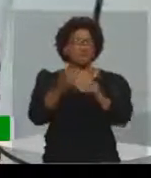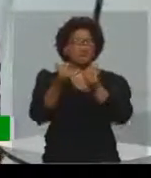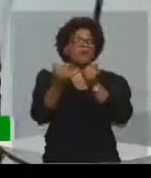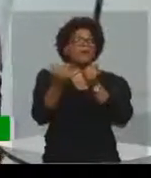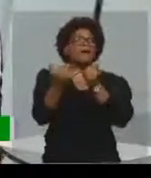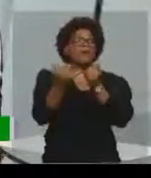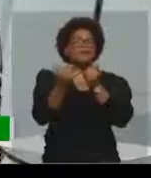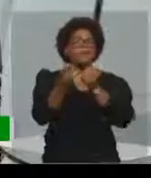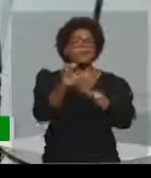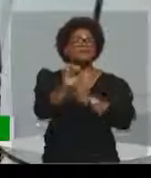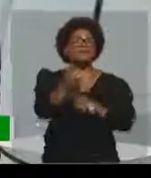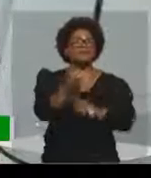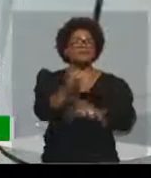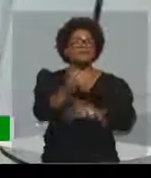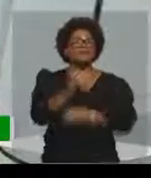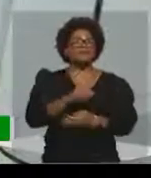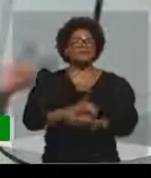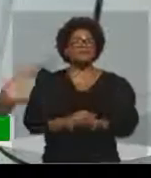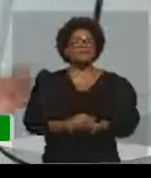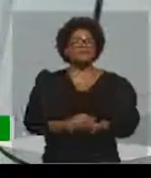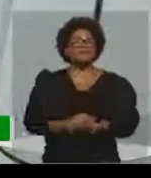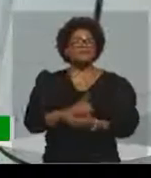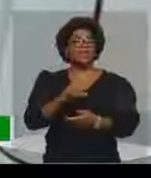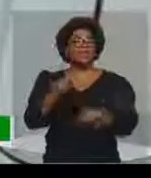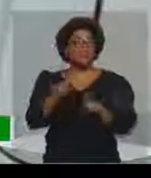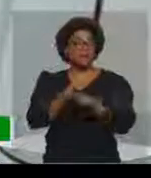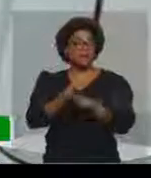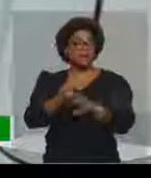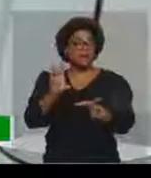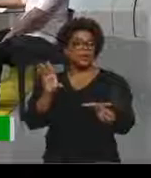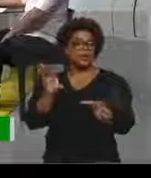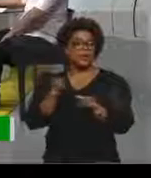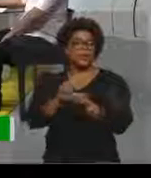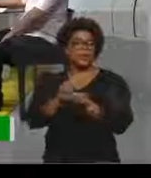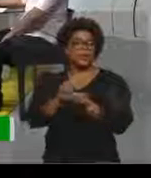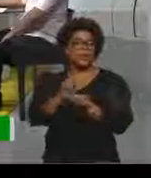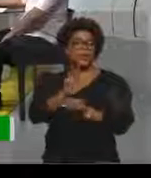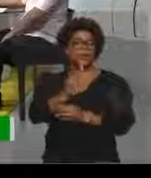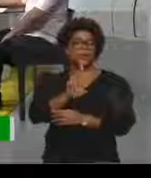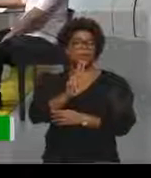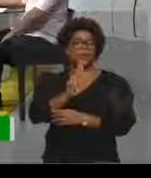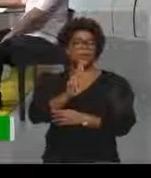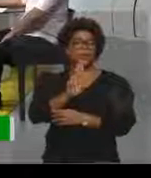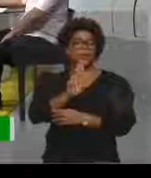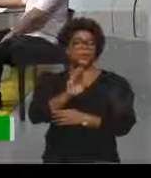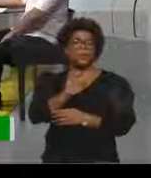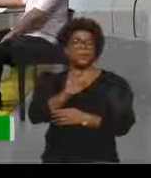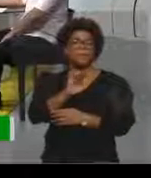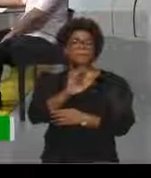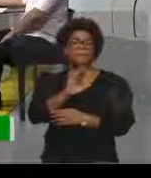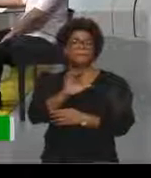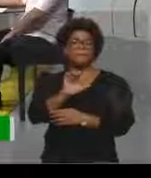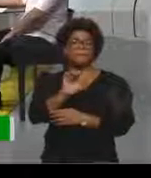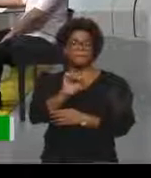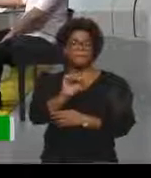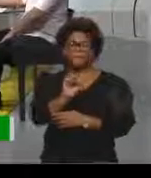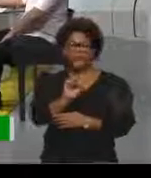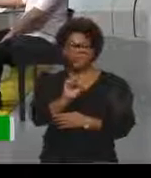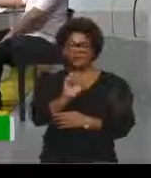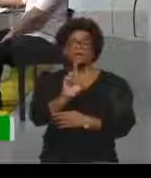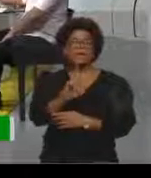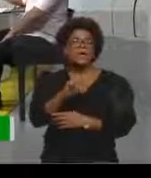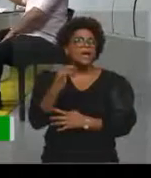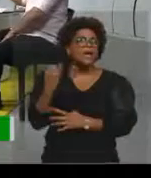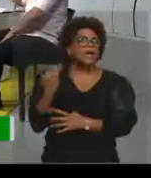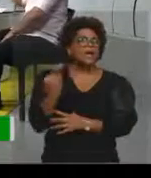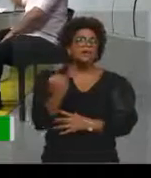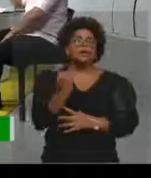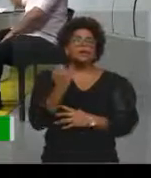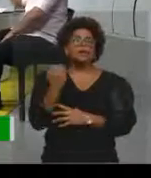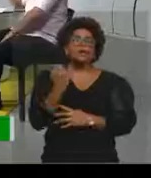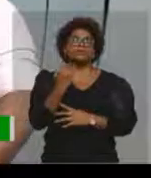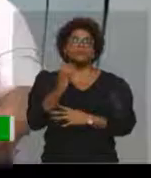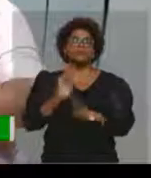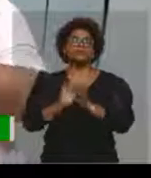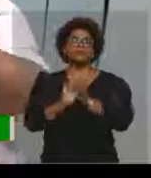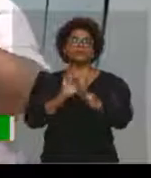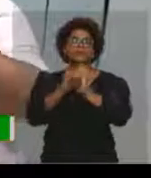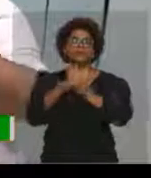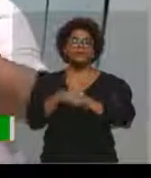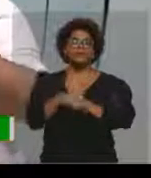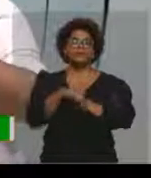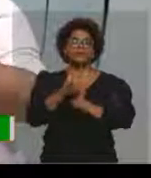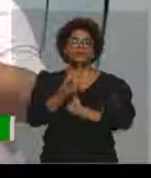de diálogo. As rubricas, né, professora? Sim. Que são muito importantes também nesse gênero dramático. Aqueles